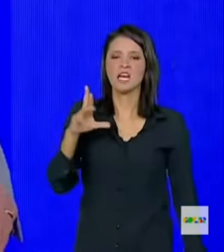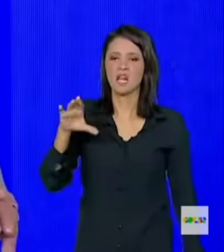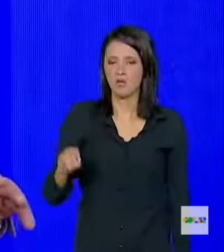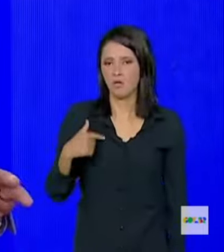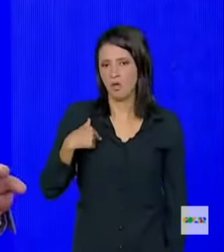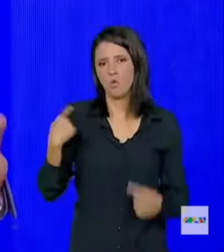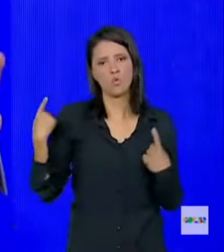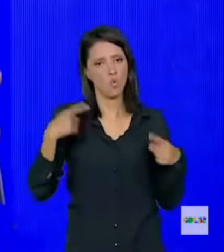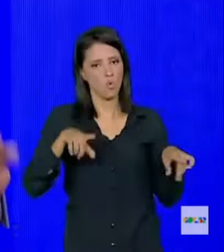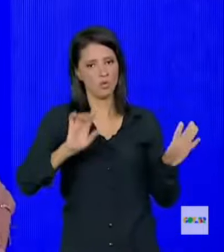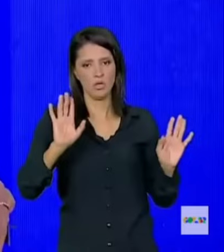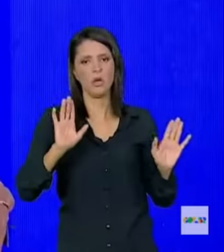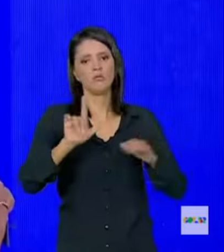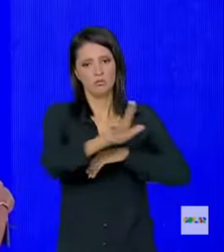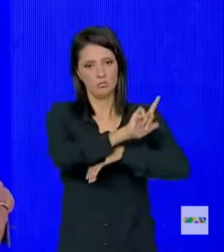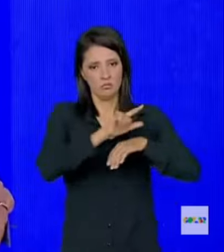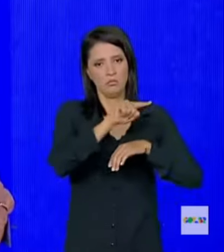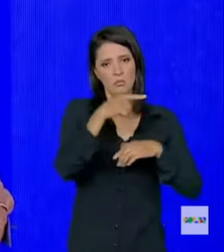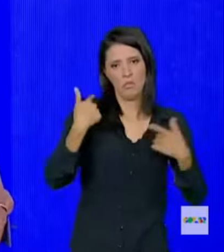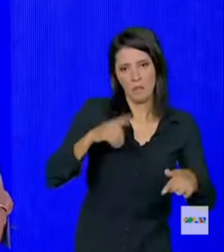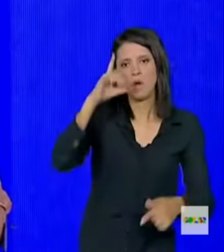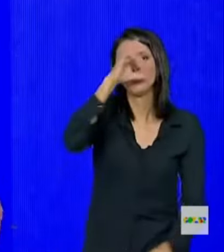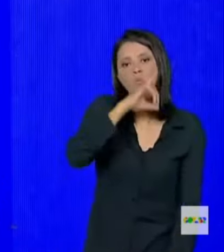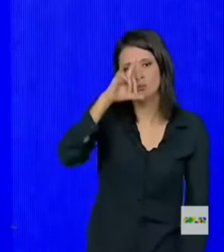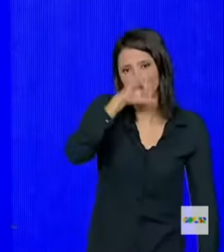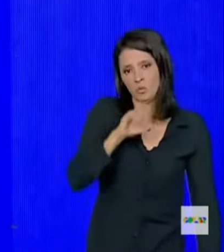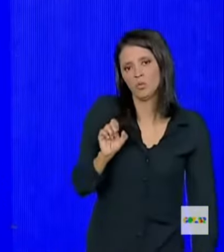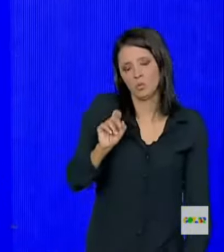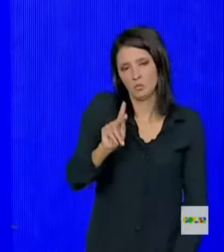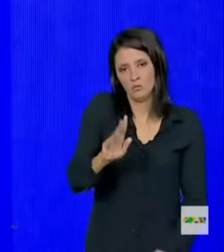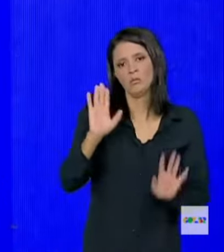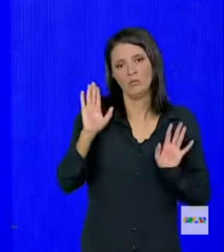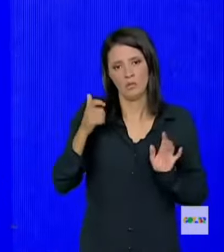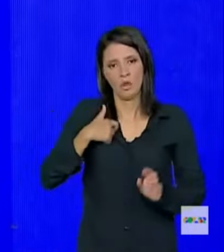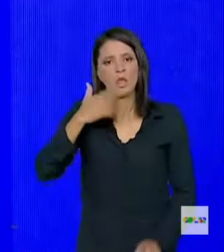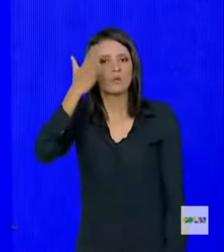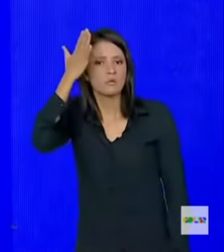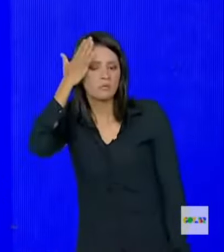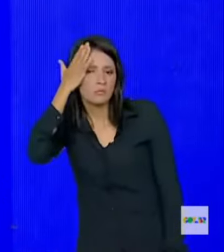do comércio trabalhar de domingo, até porque eu sei que